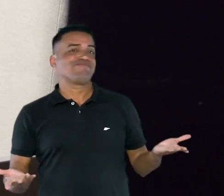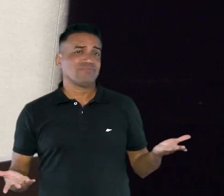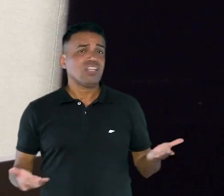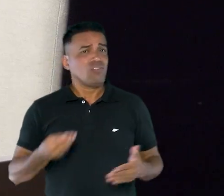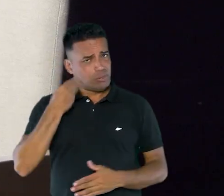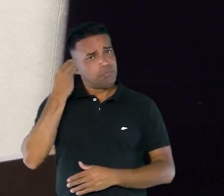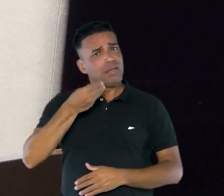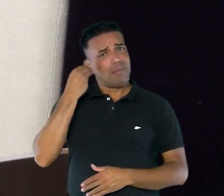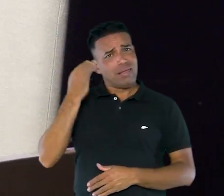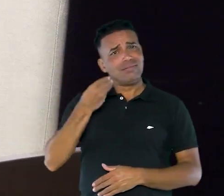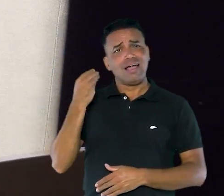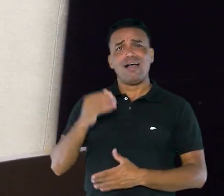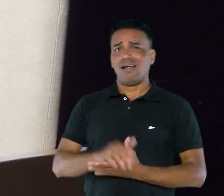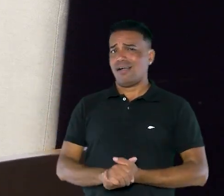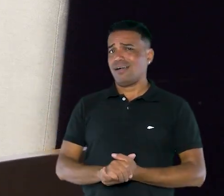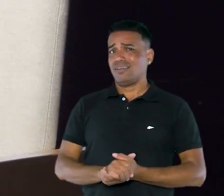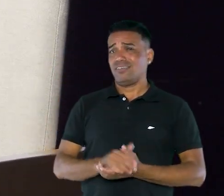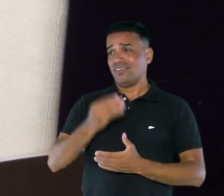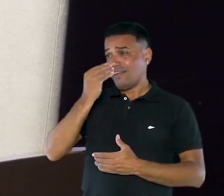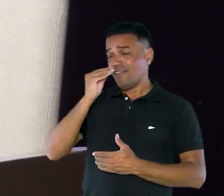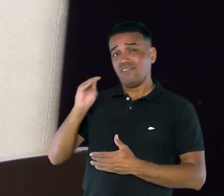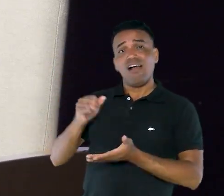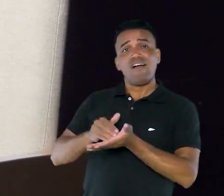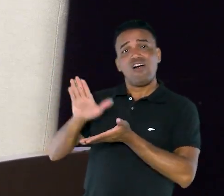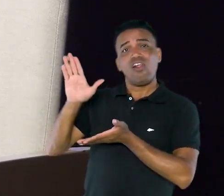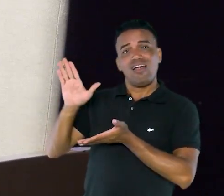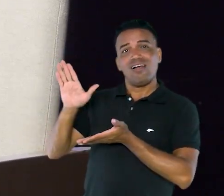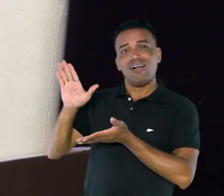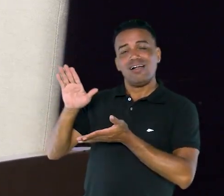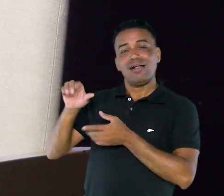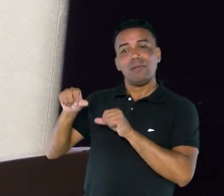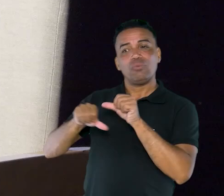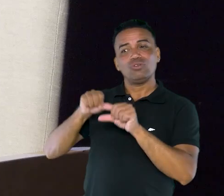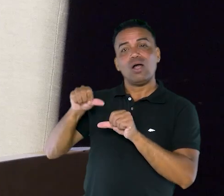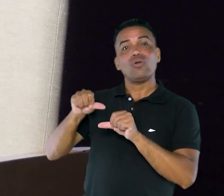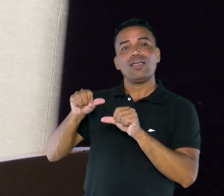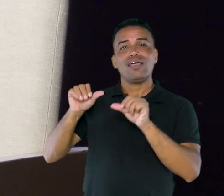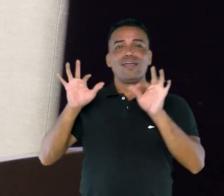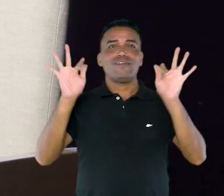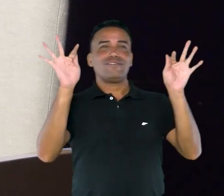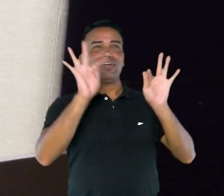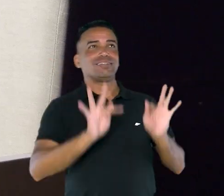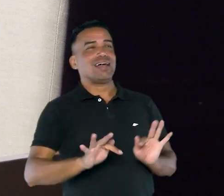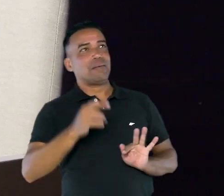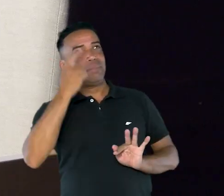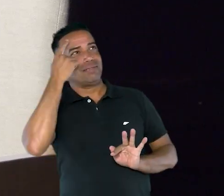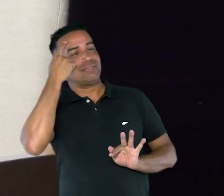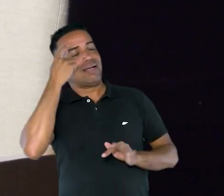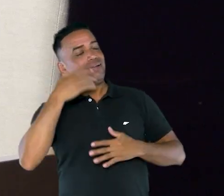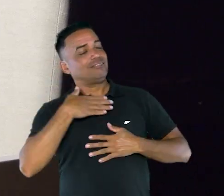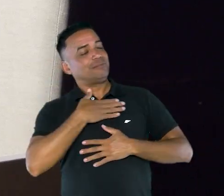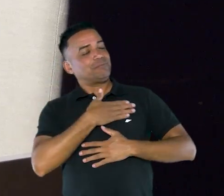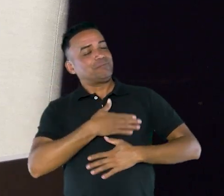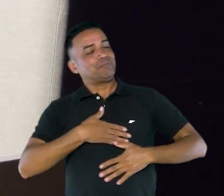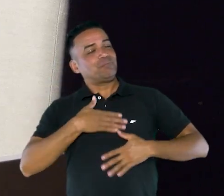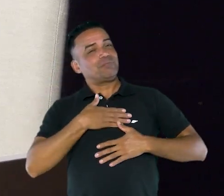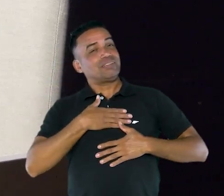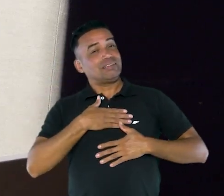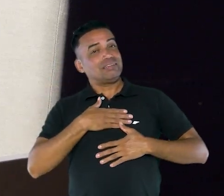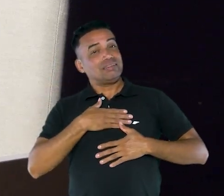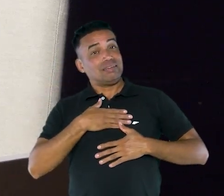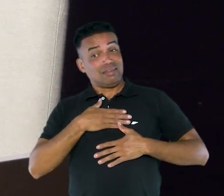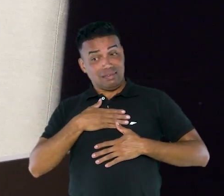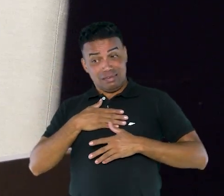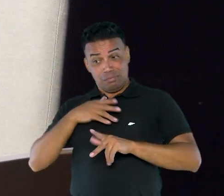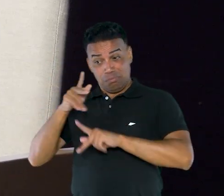Vamos experimentar jogar essa régua fora um pouquinho. Vamos puxar a régua da felicidade, do bem-estar. Quem é atrasado